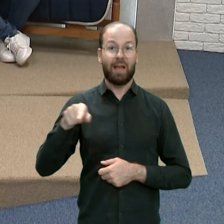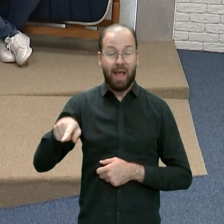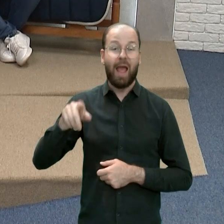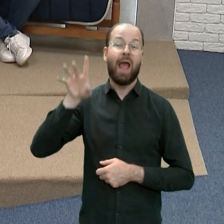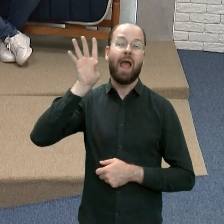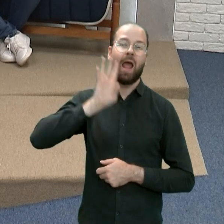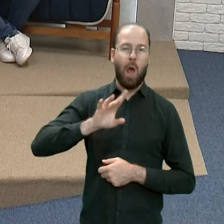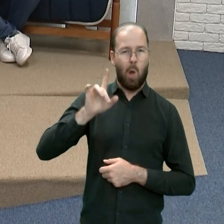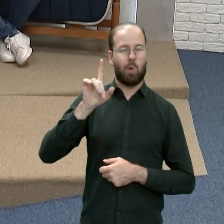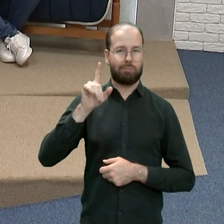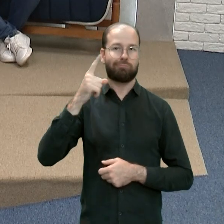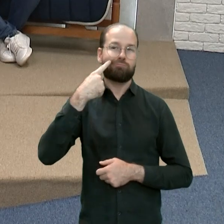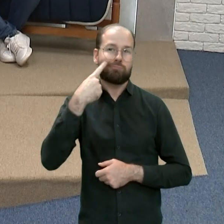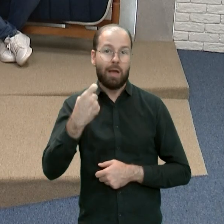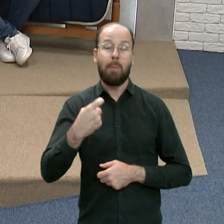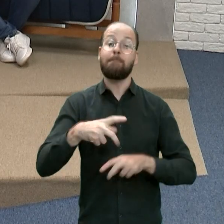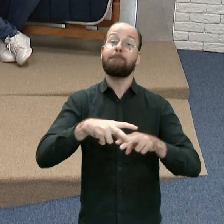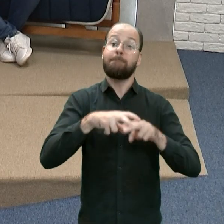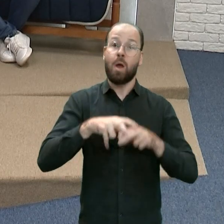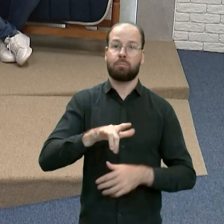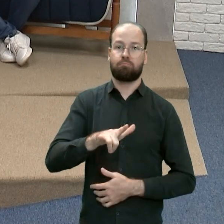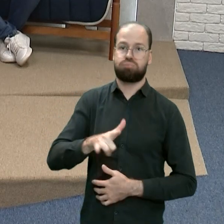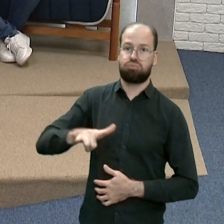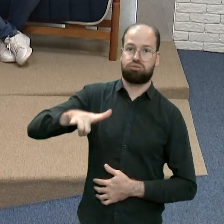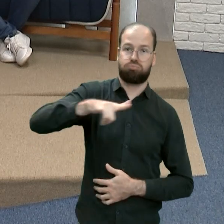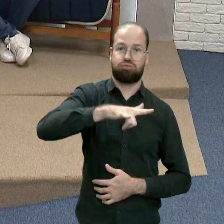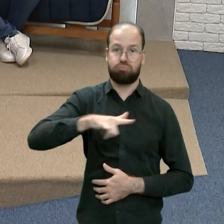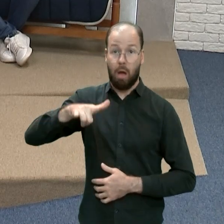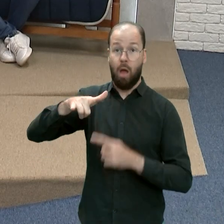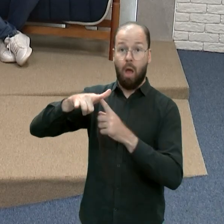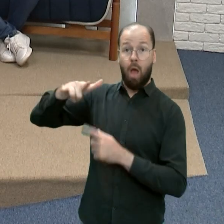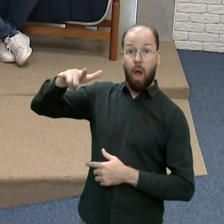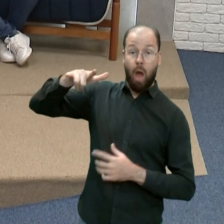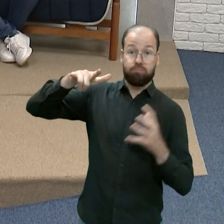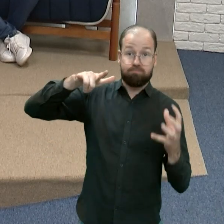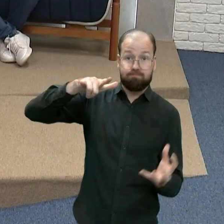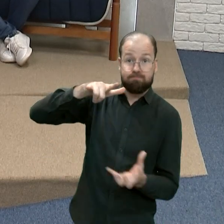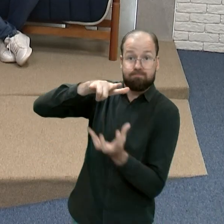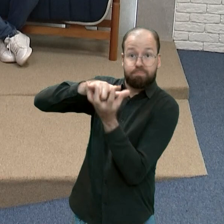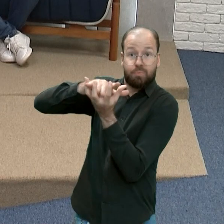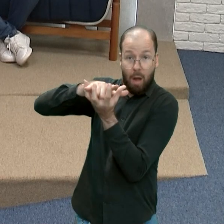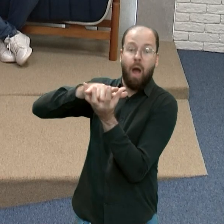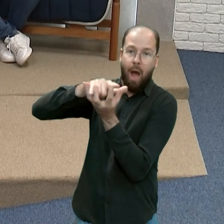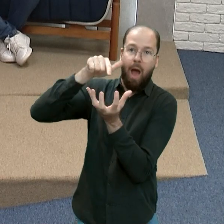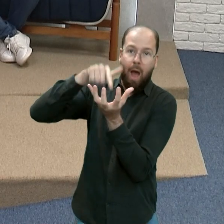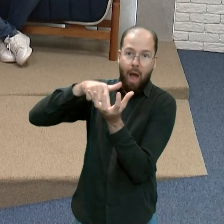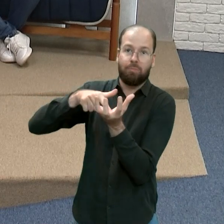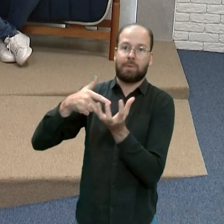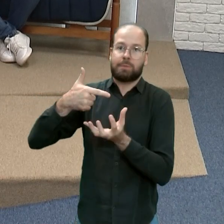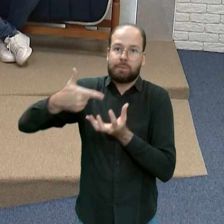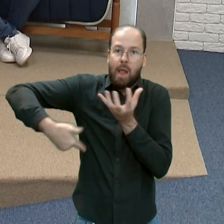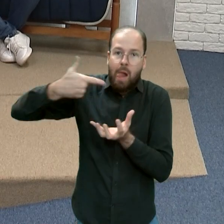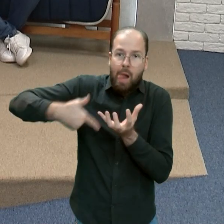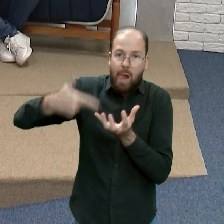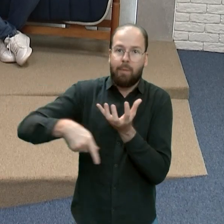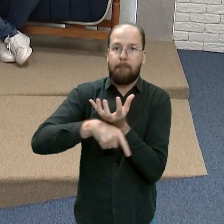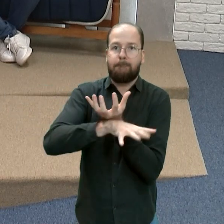drone. E aí é um equipamento acoplado ao drone que desenvolve todo o trabalho que vocês